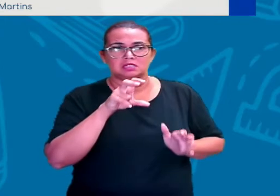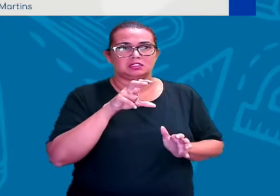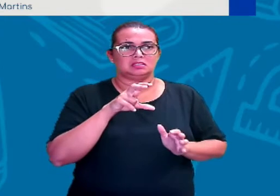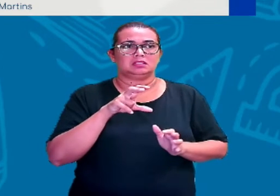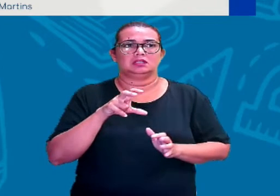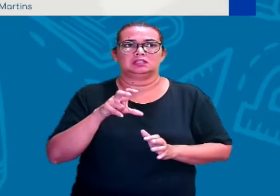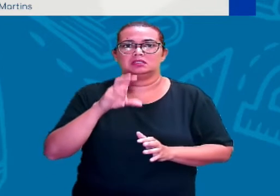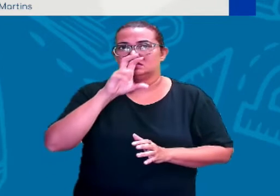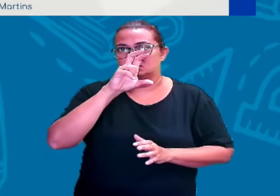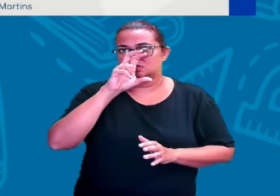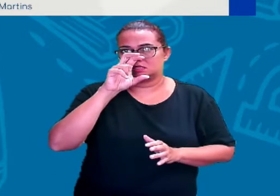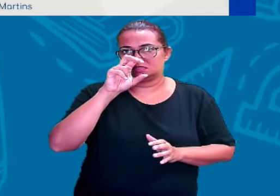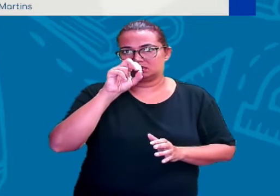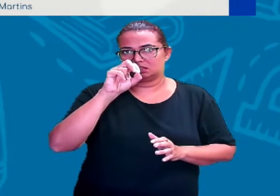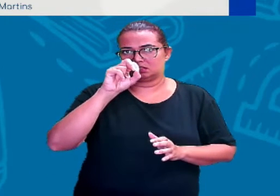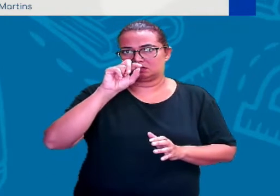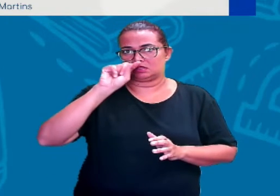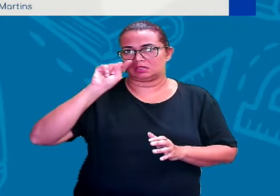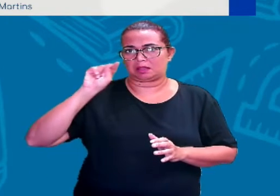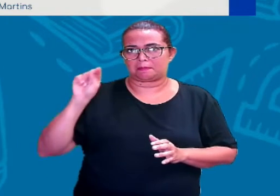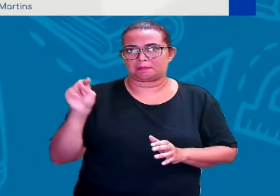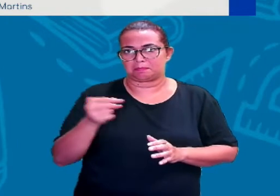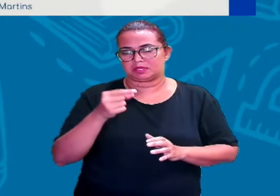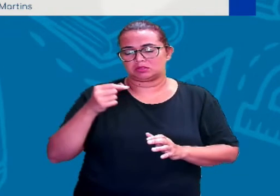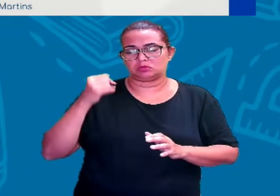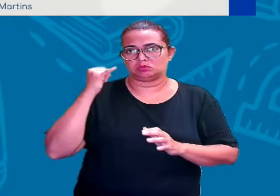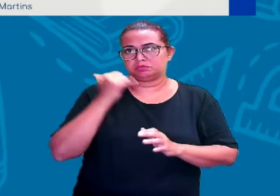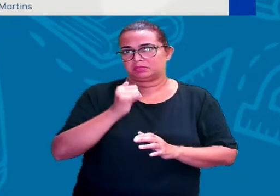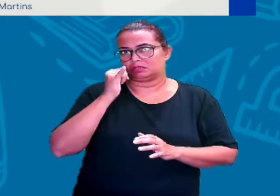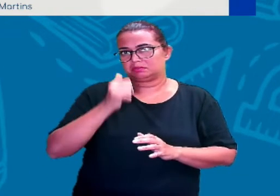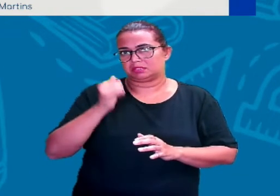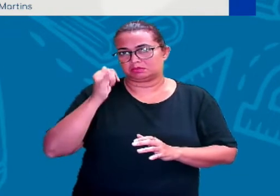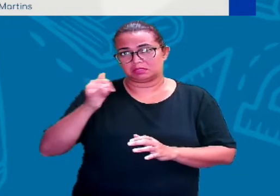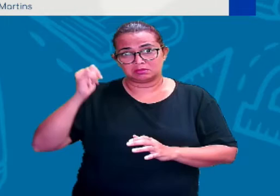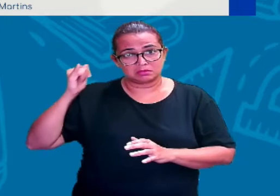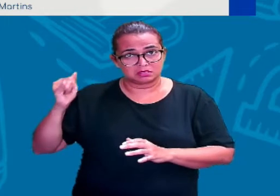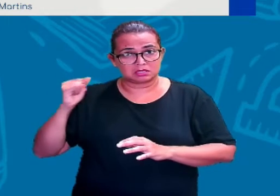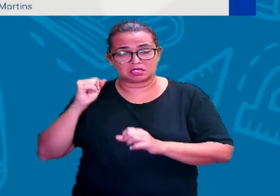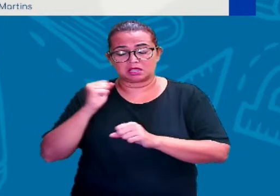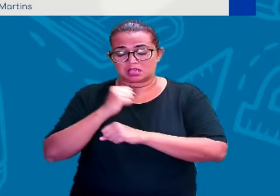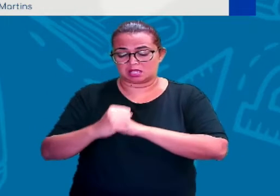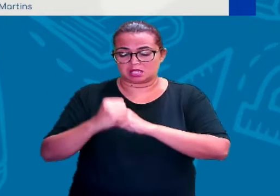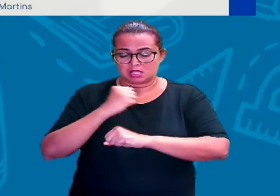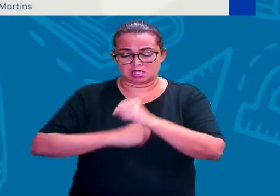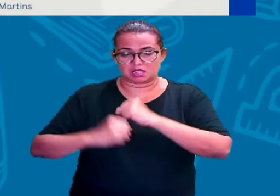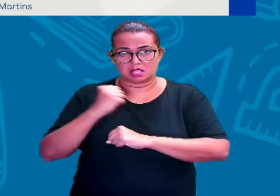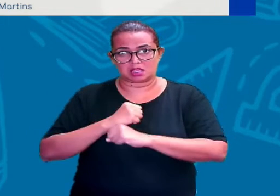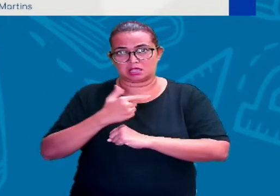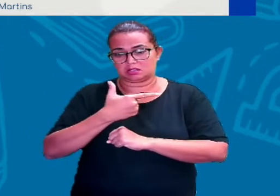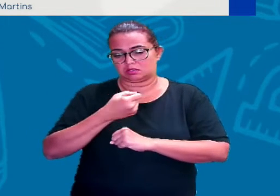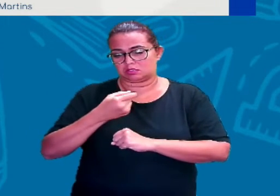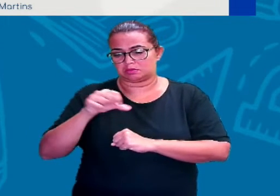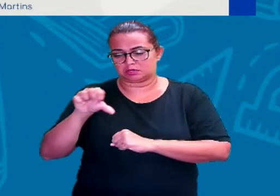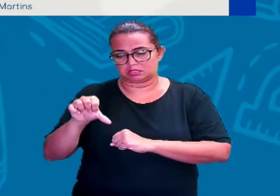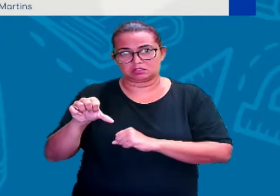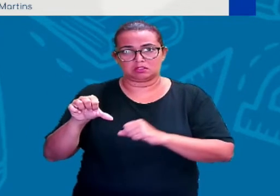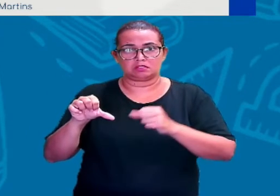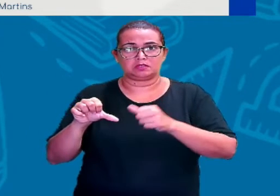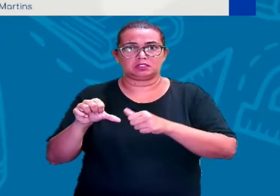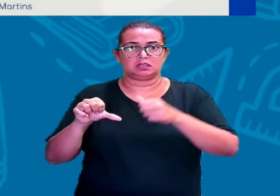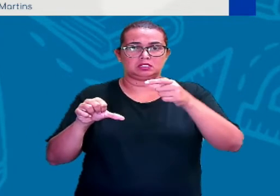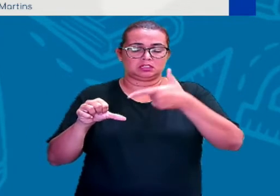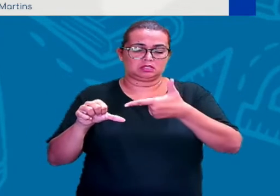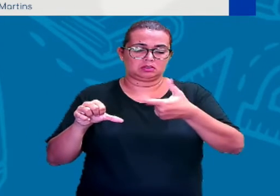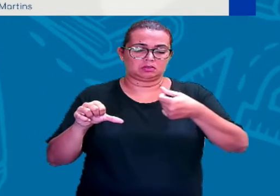entre 50 mil e 56 assassinatos de mulheres entre 2009 a 2019, num período de 10 anos,